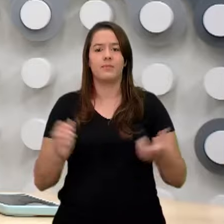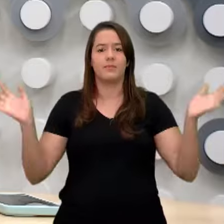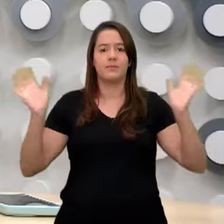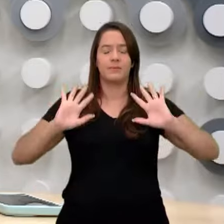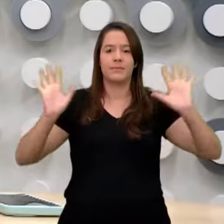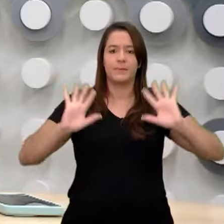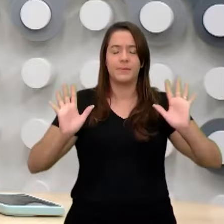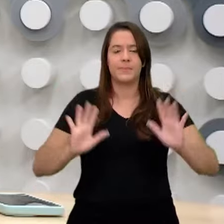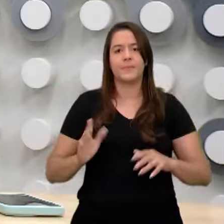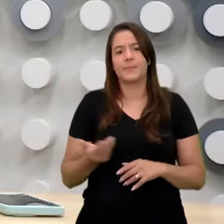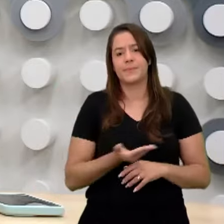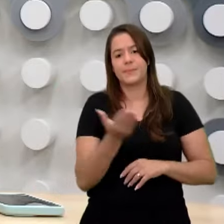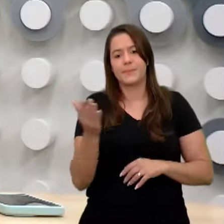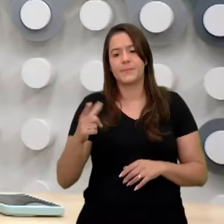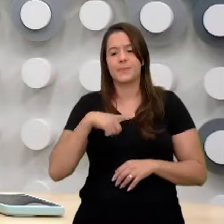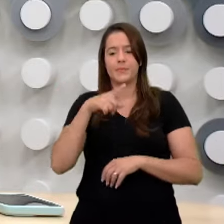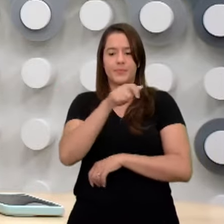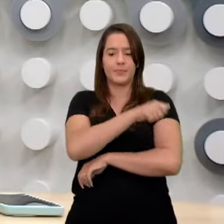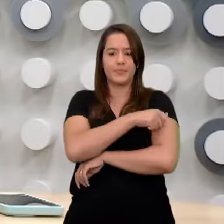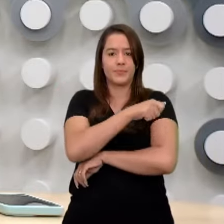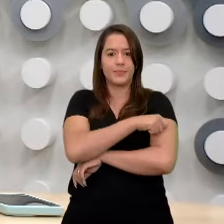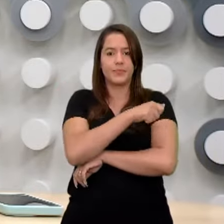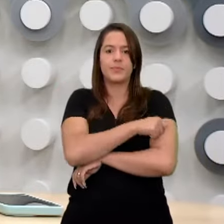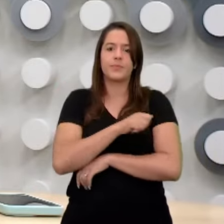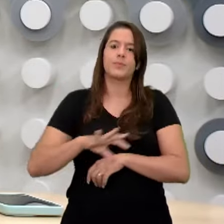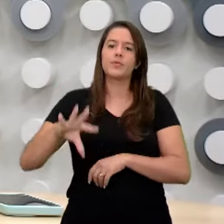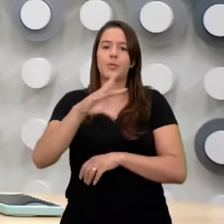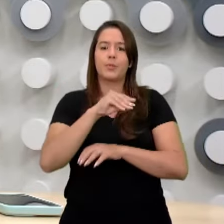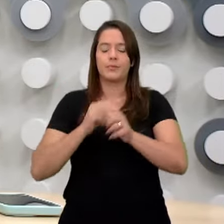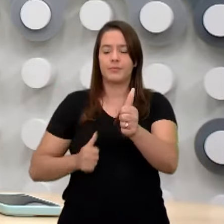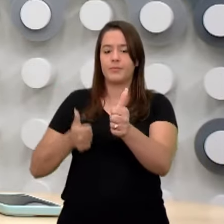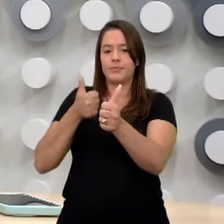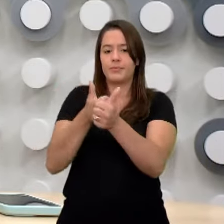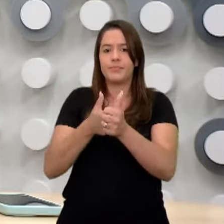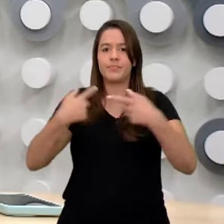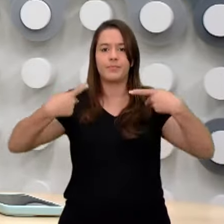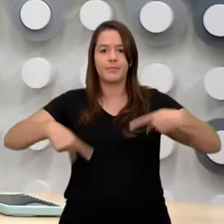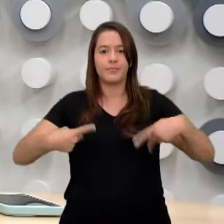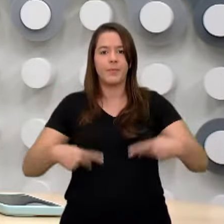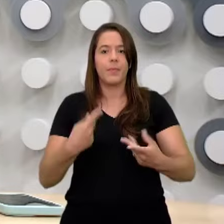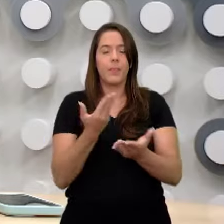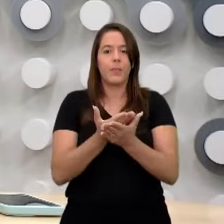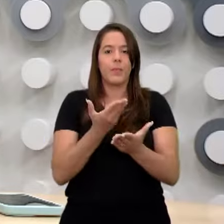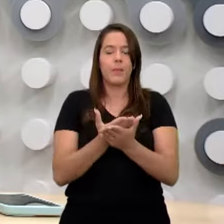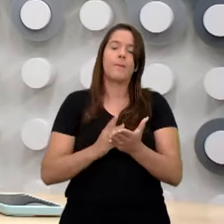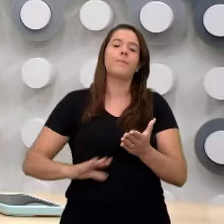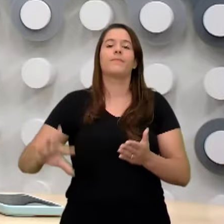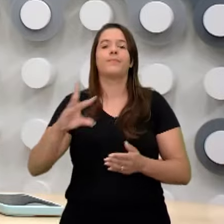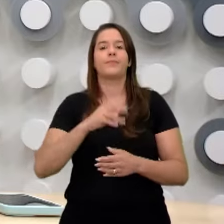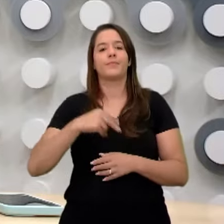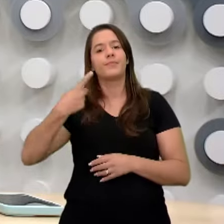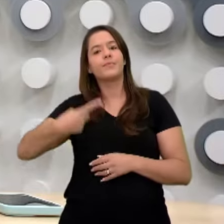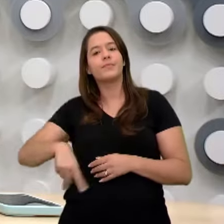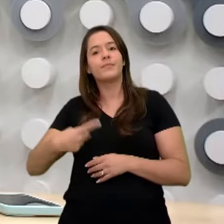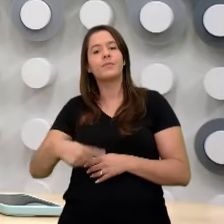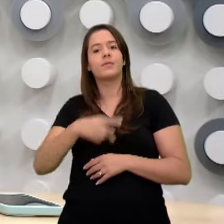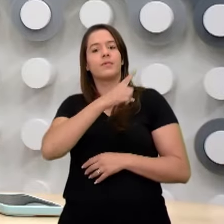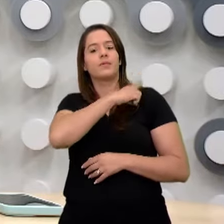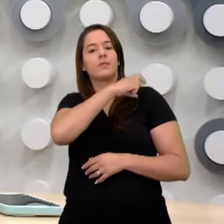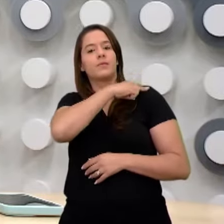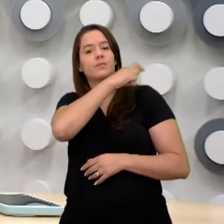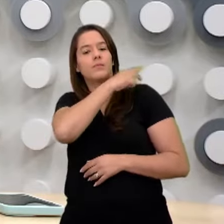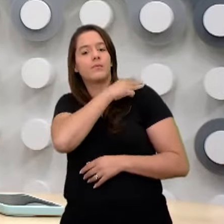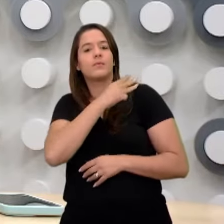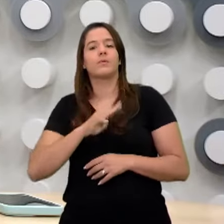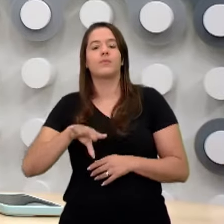Olá, alunos e professores aí, a todos que irão acompanhar essa aula aí da segunda série do ensino médio, né? Falando aí sobre um